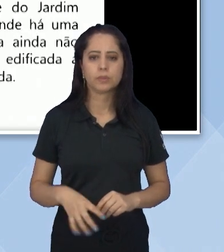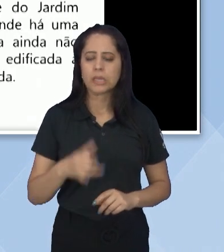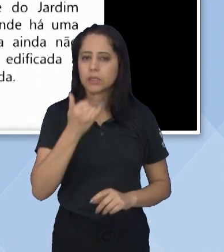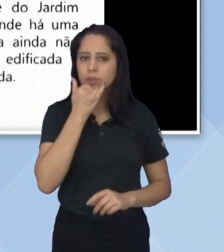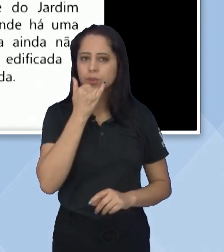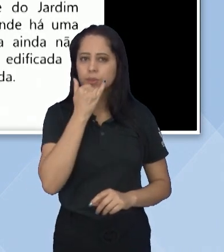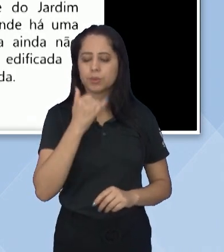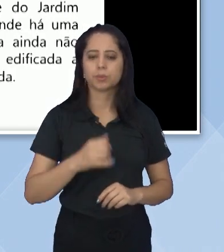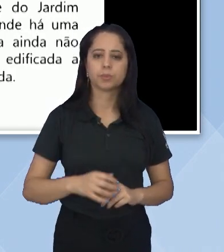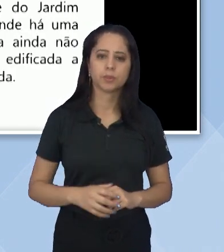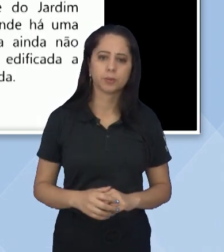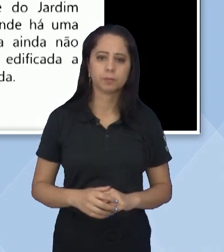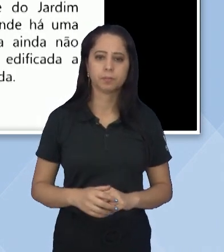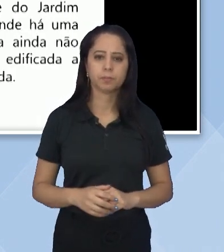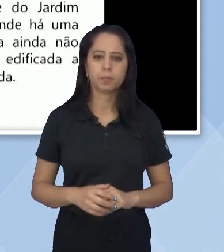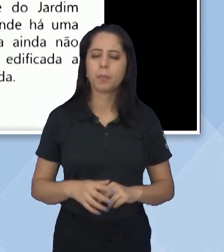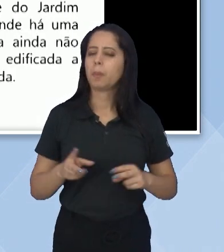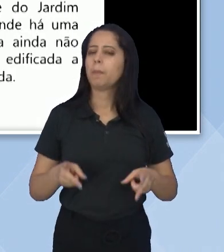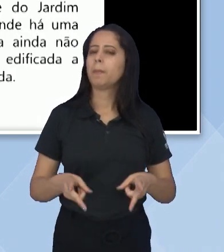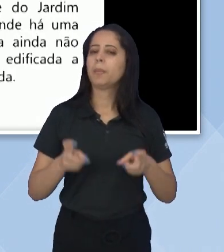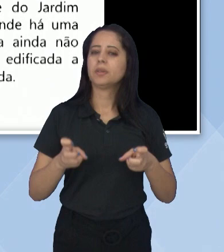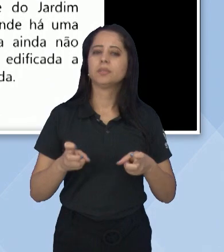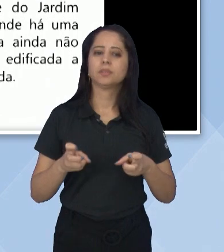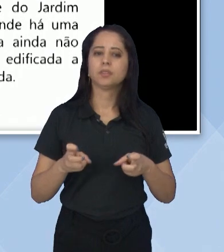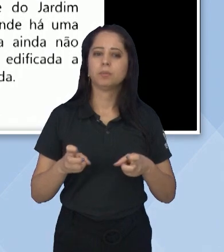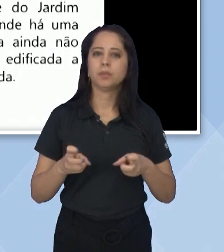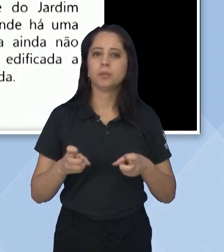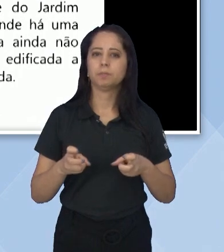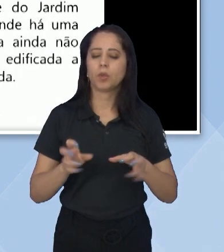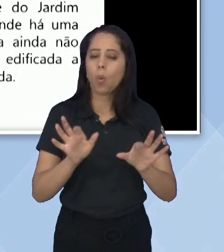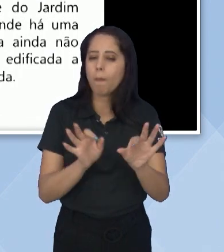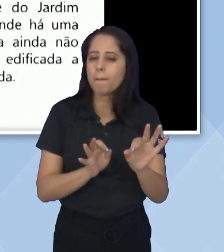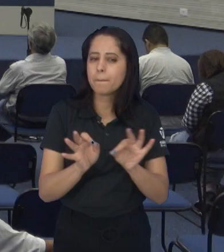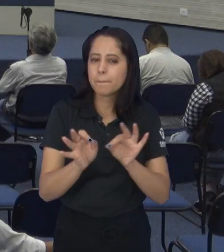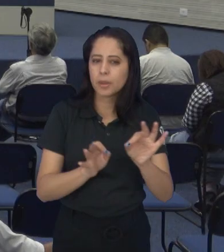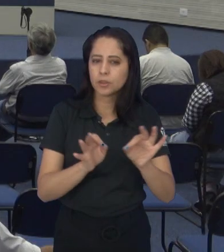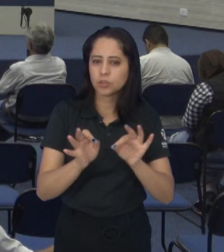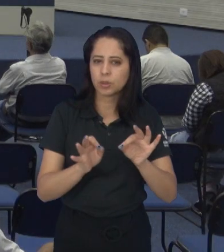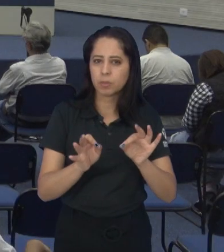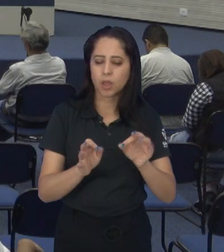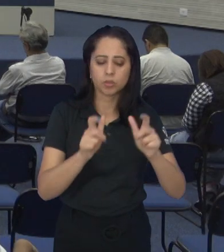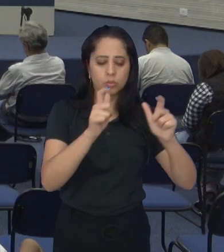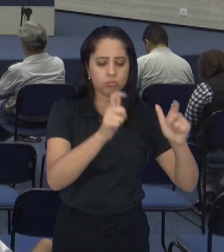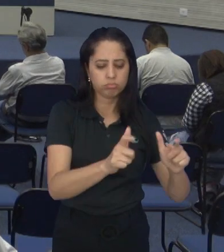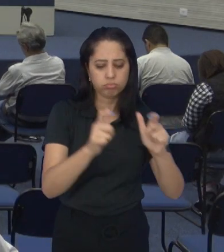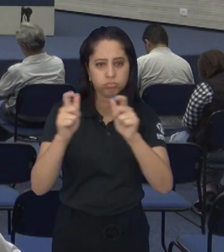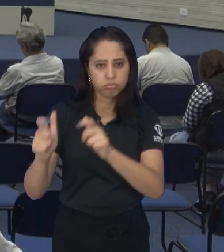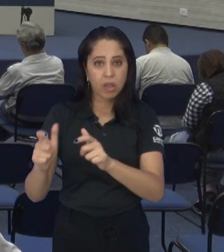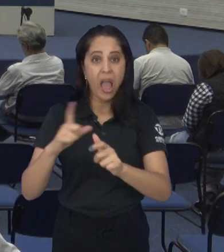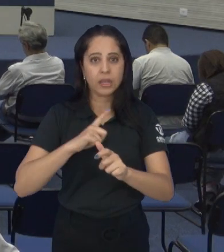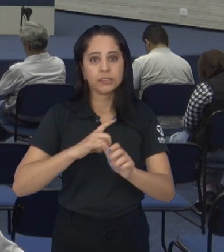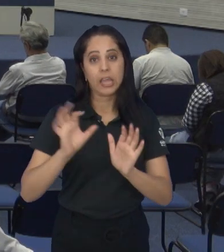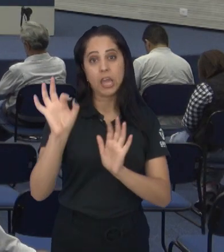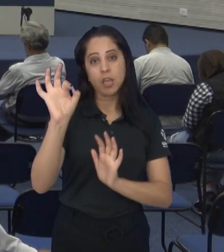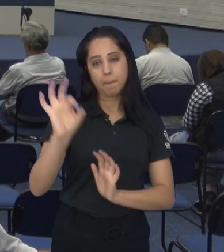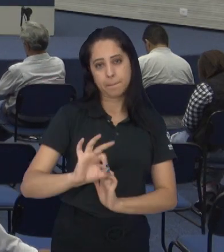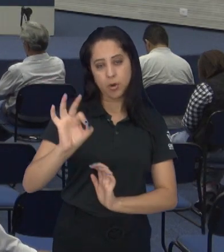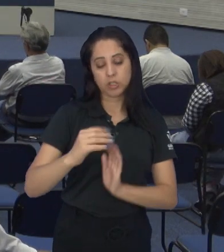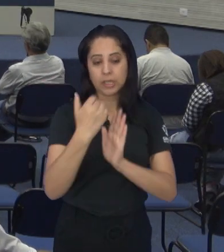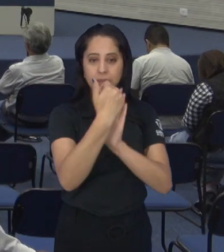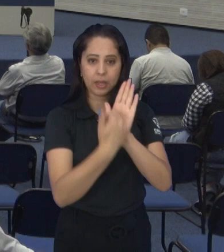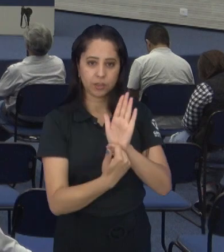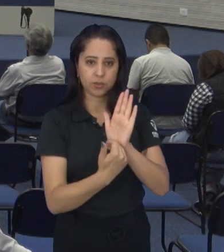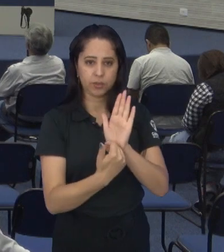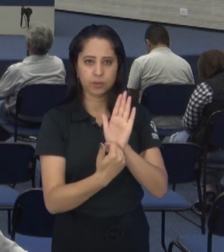uma coisa que nós percebemos é o fator de planejamento a localização tem um desconto porque tem determinados localidades